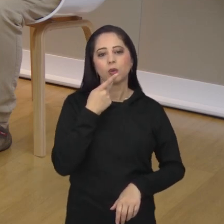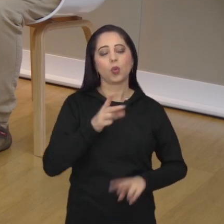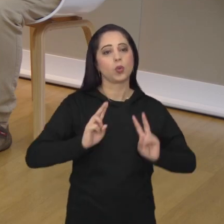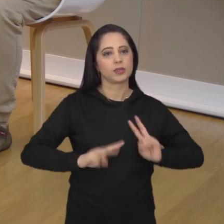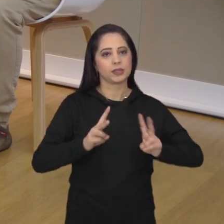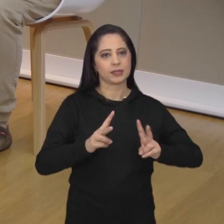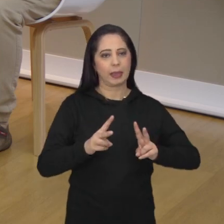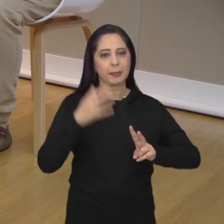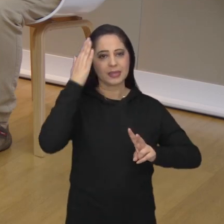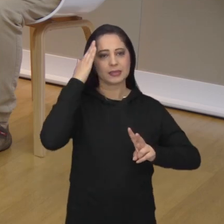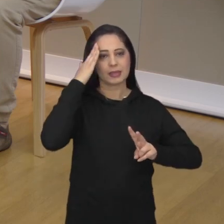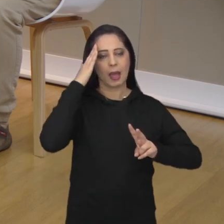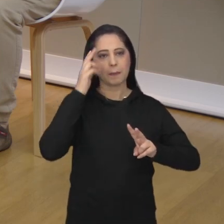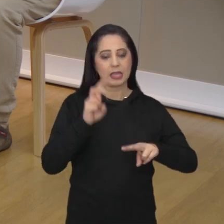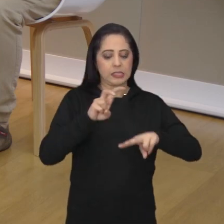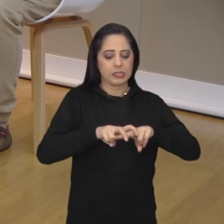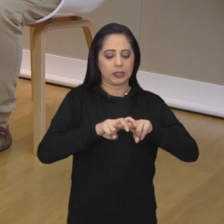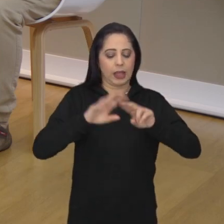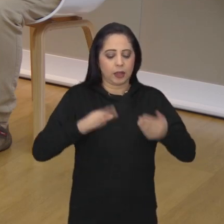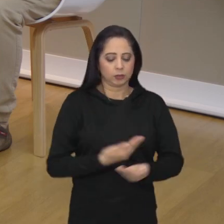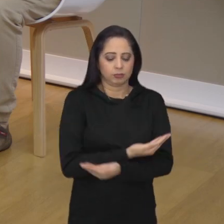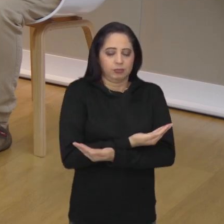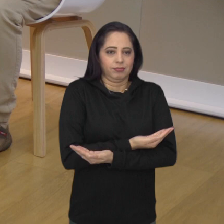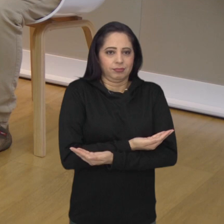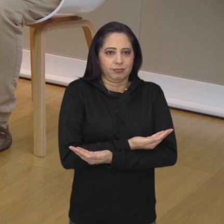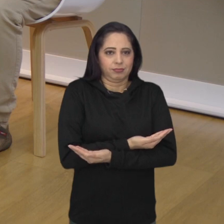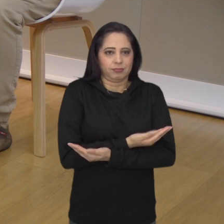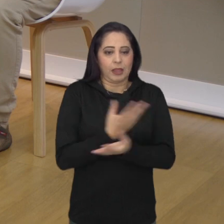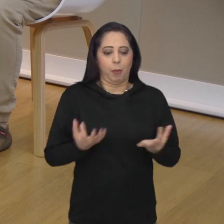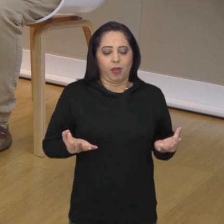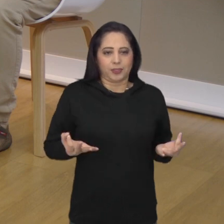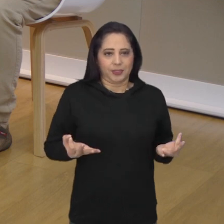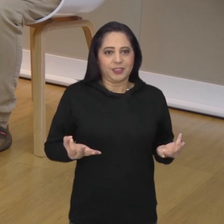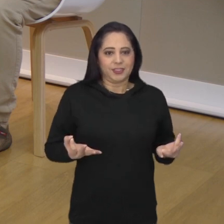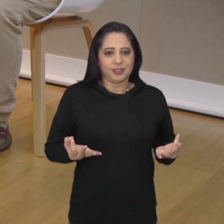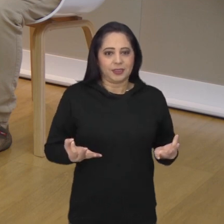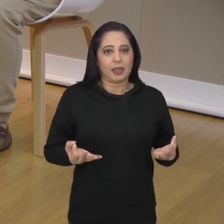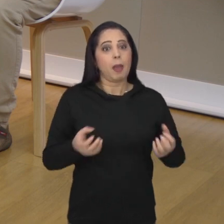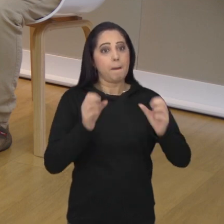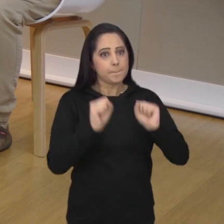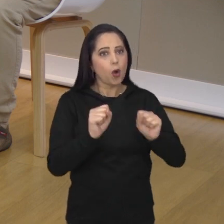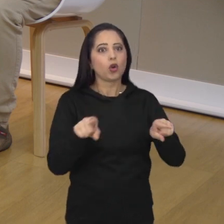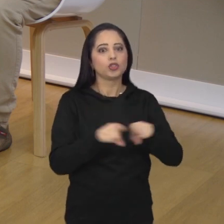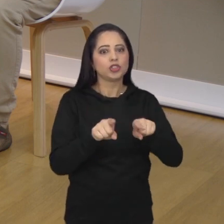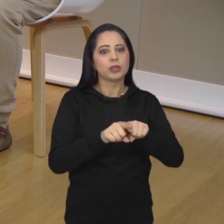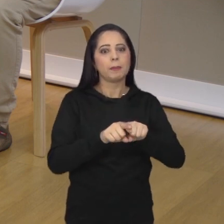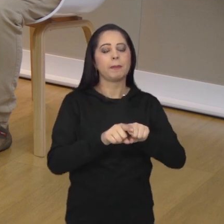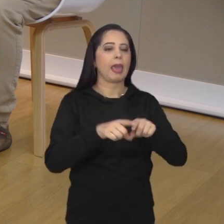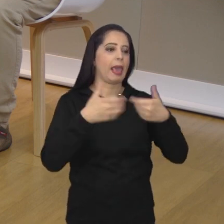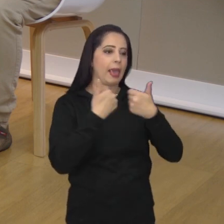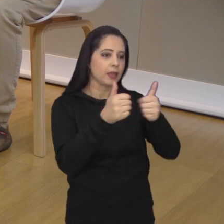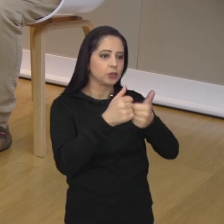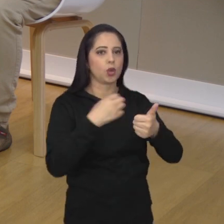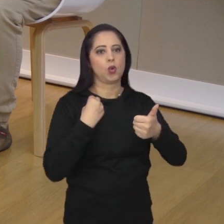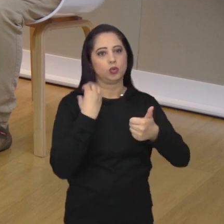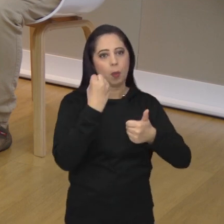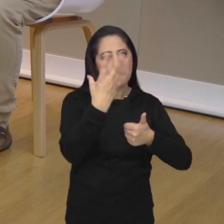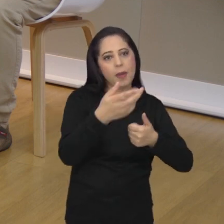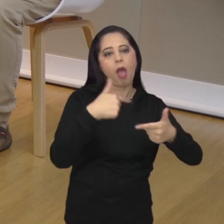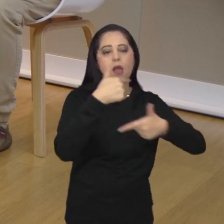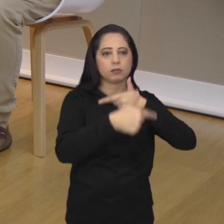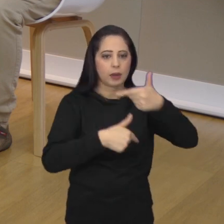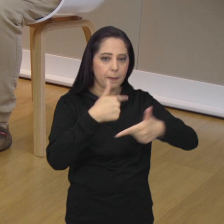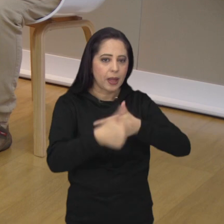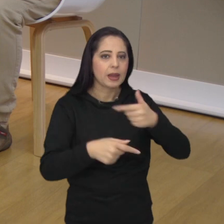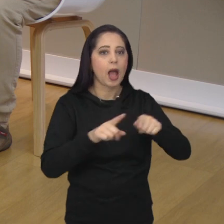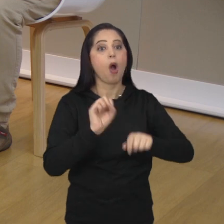então não é só aquela posição, né? Você já falou e a gente repete aqui que pode meditar até mesmo quando eu estou indo para o meu trabalho dentro do ônibus,